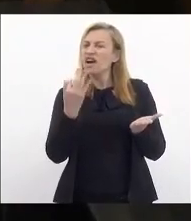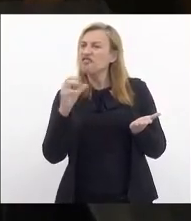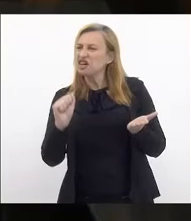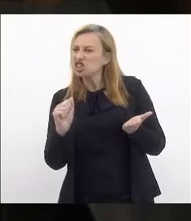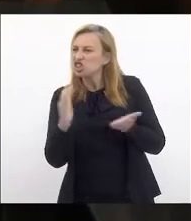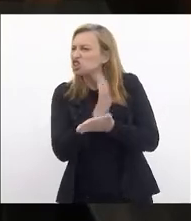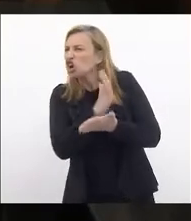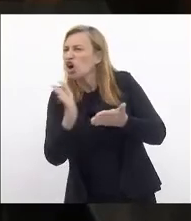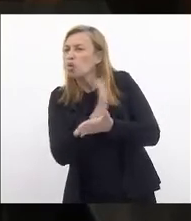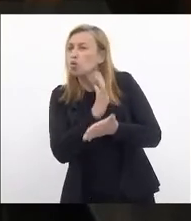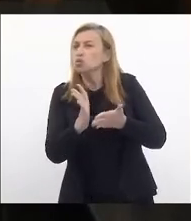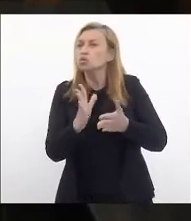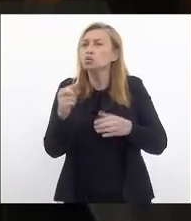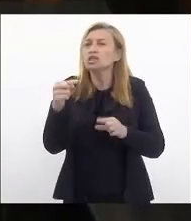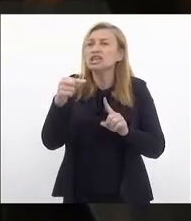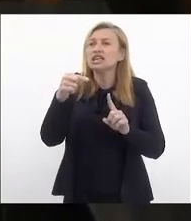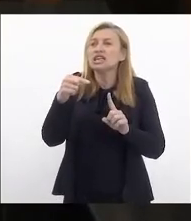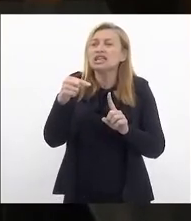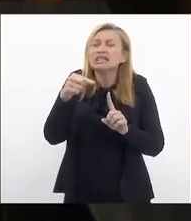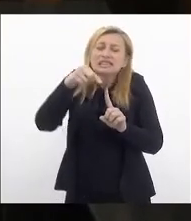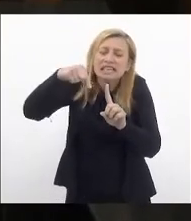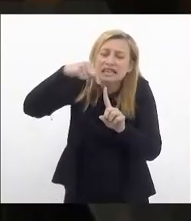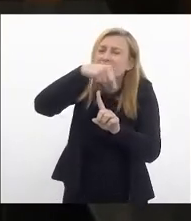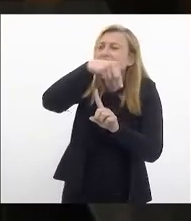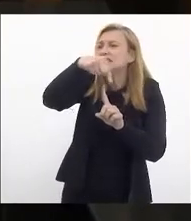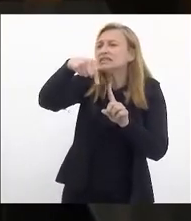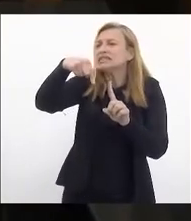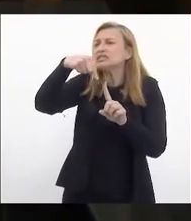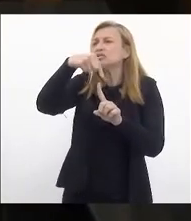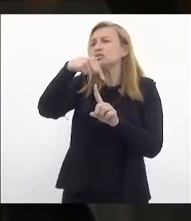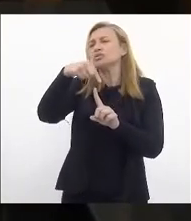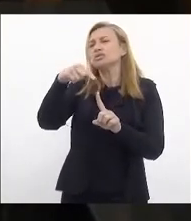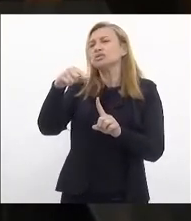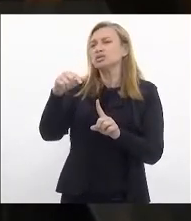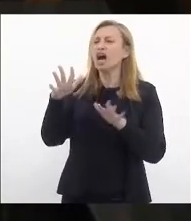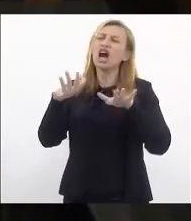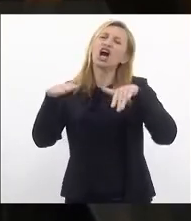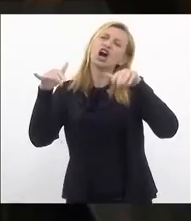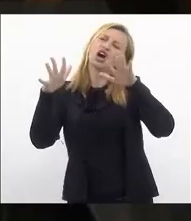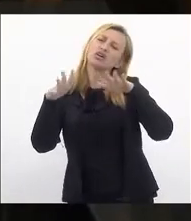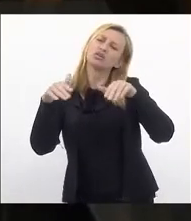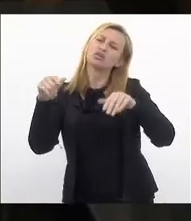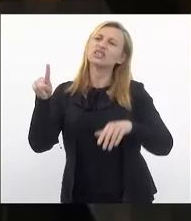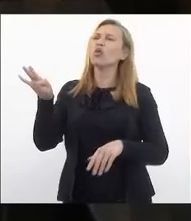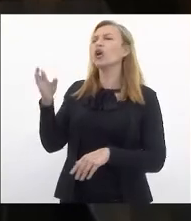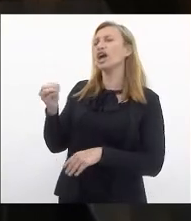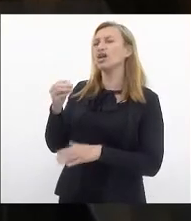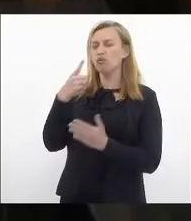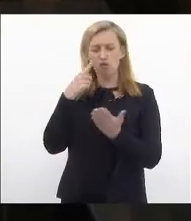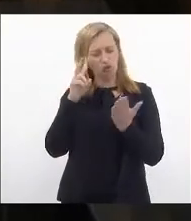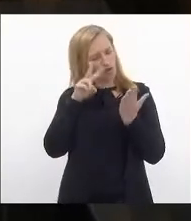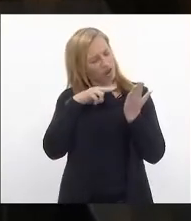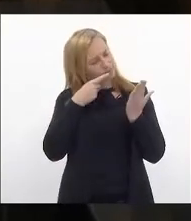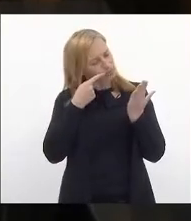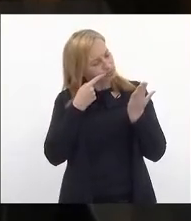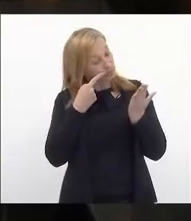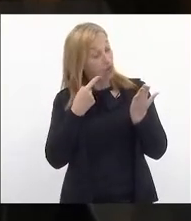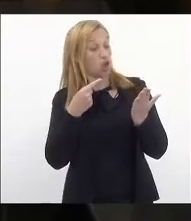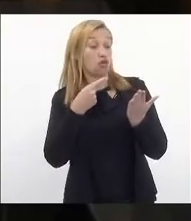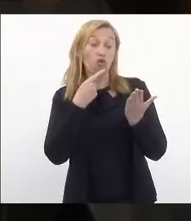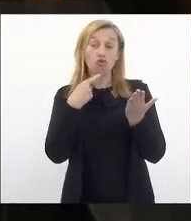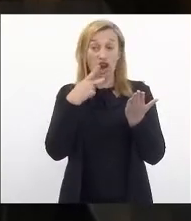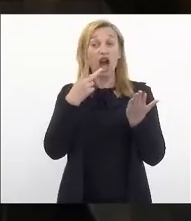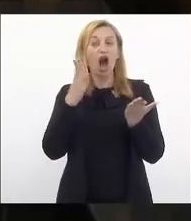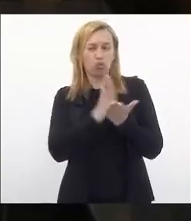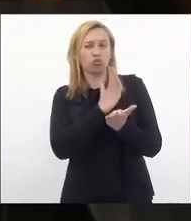desses anjinhos do salgueiro e vou aqui falar sobre algum